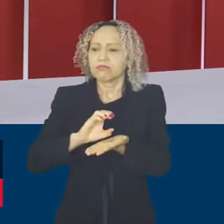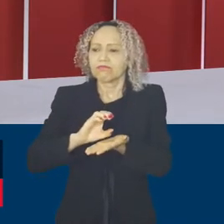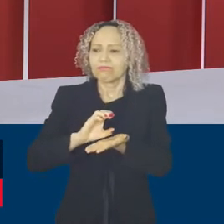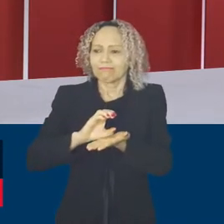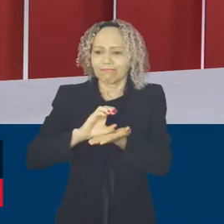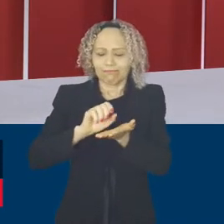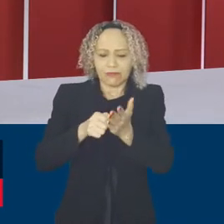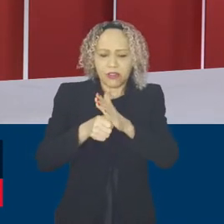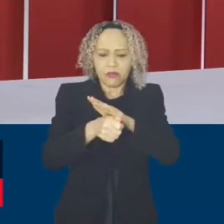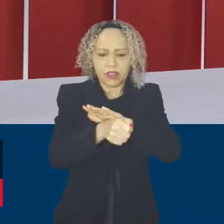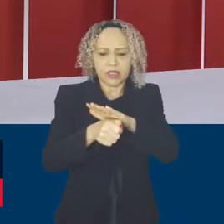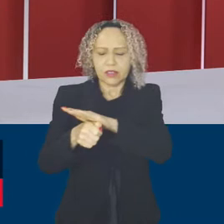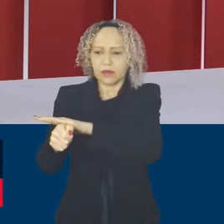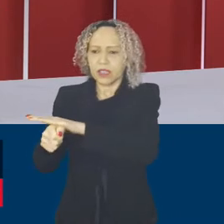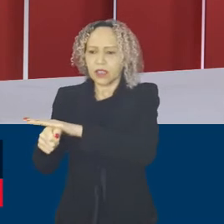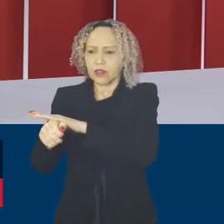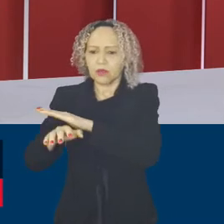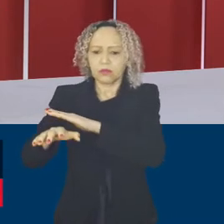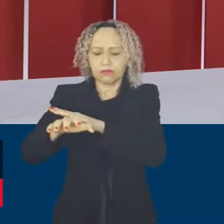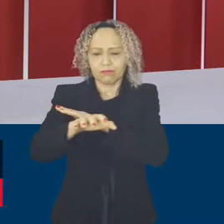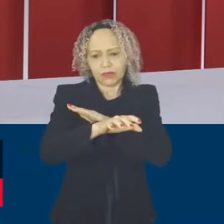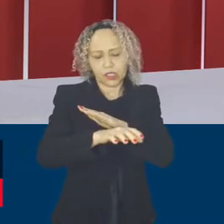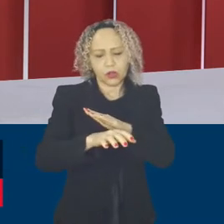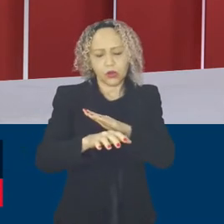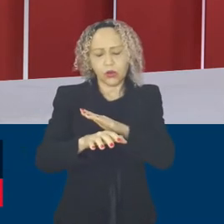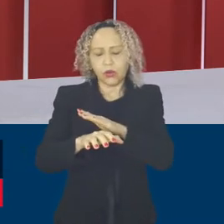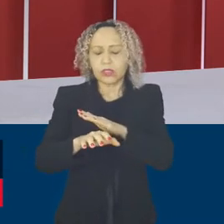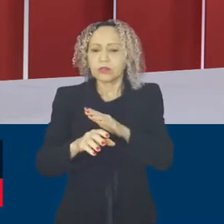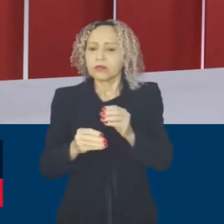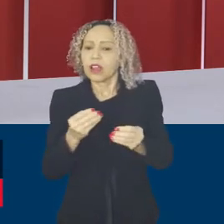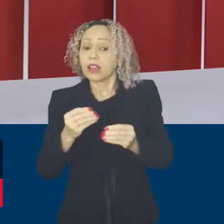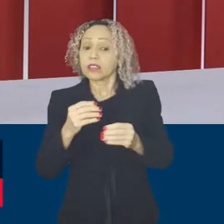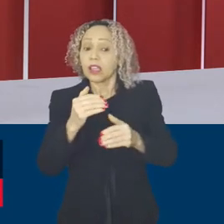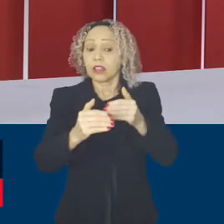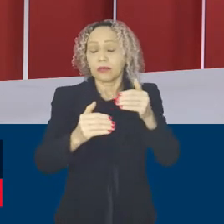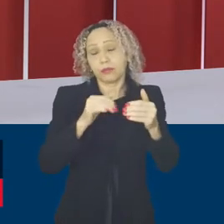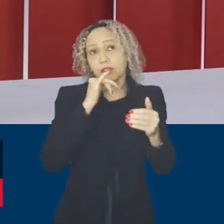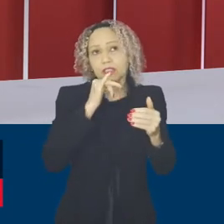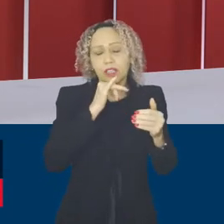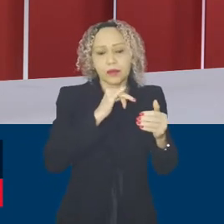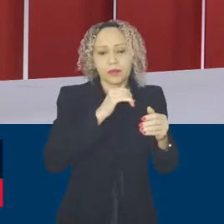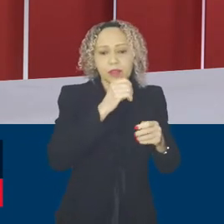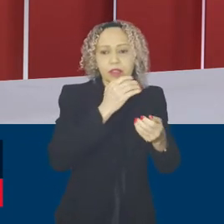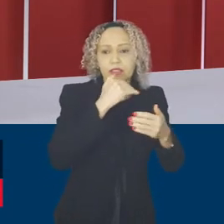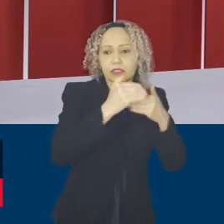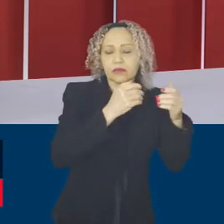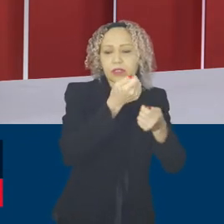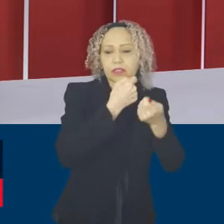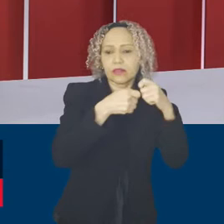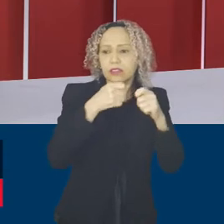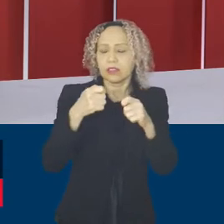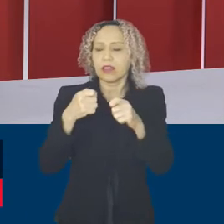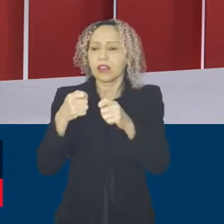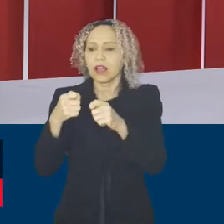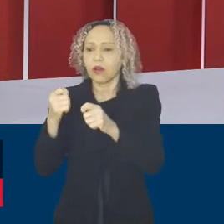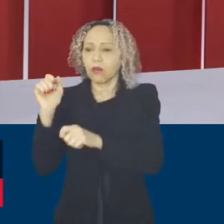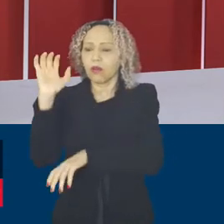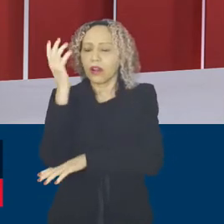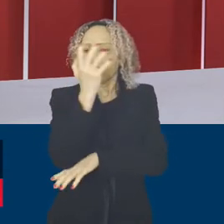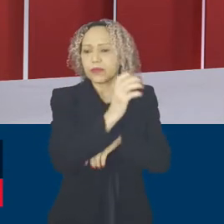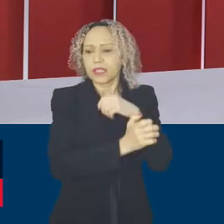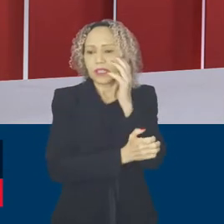setores do nosso país, como desenvolvimento industrial, agenda ambiental e agenda também de superação